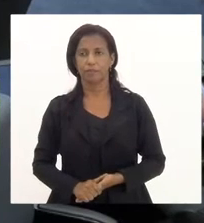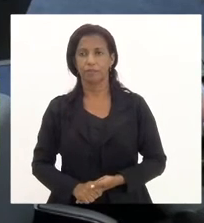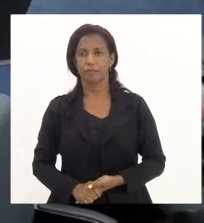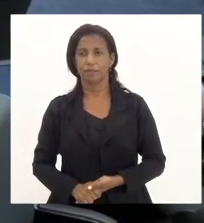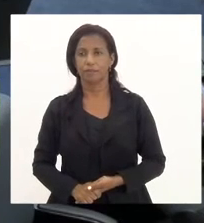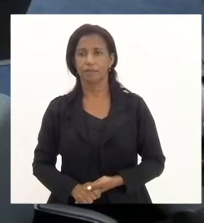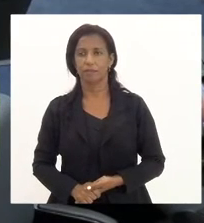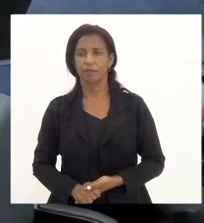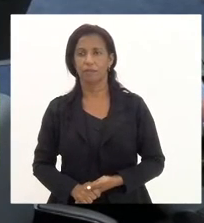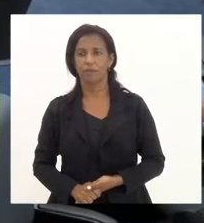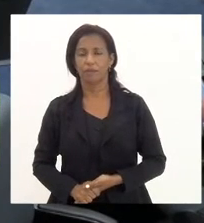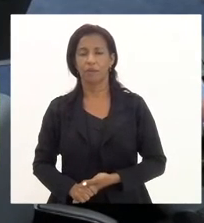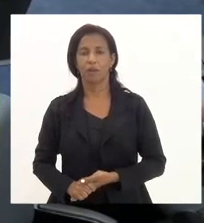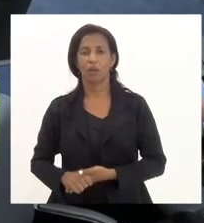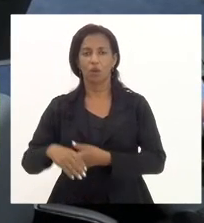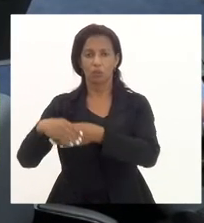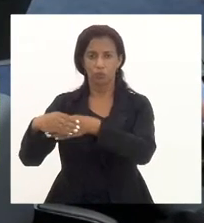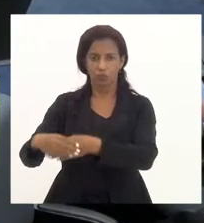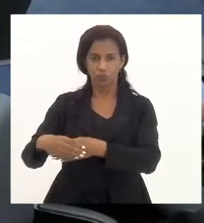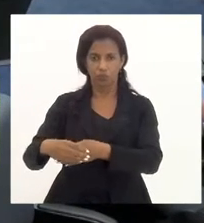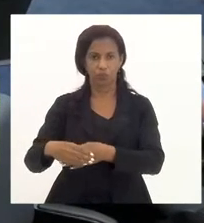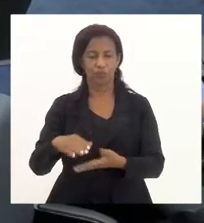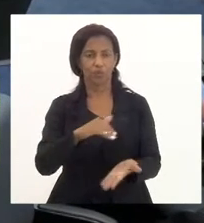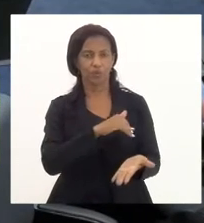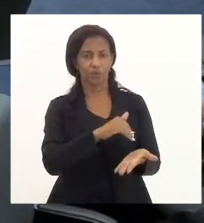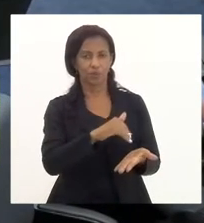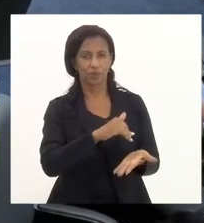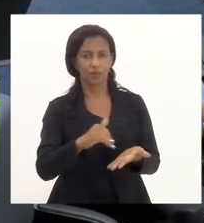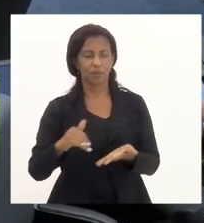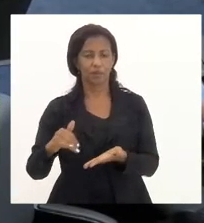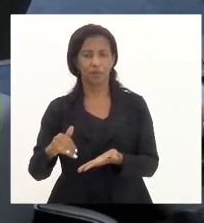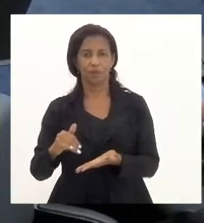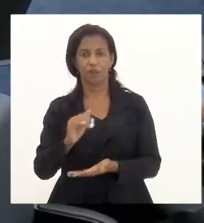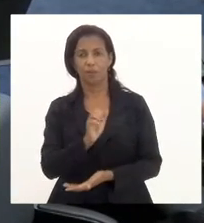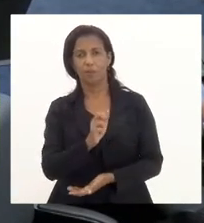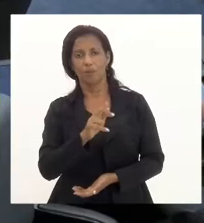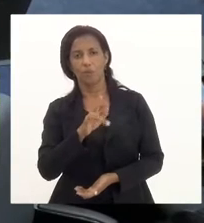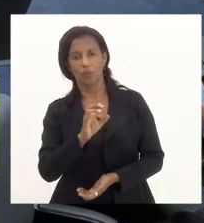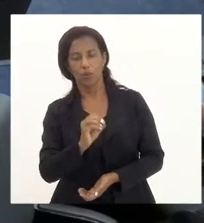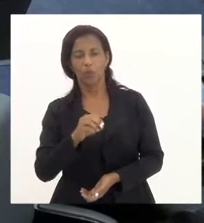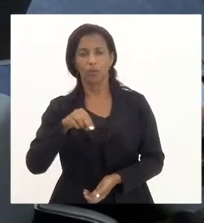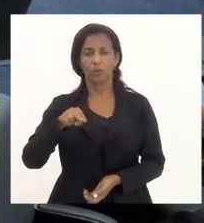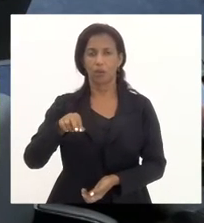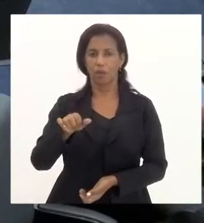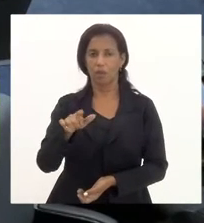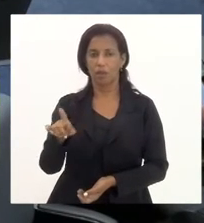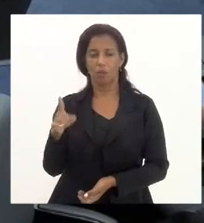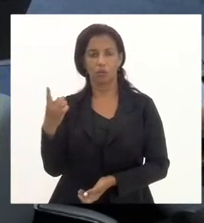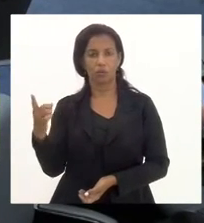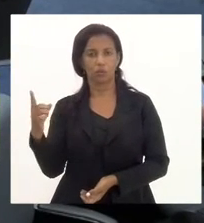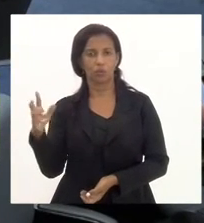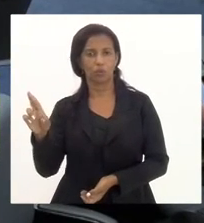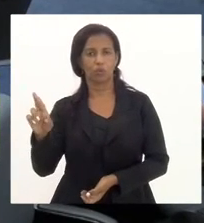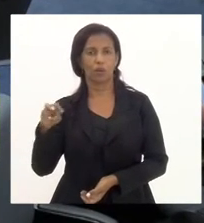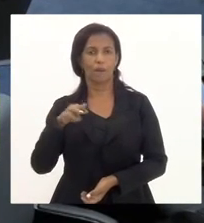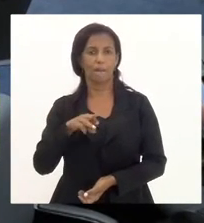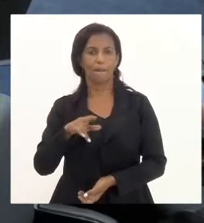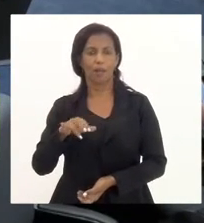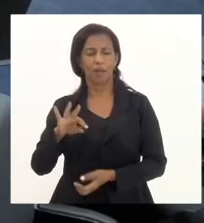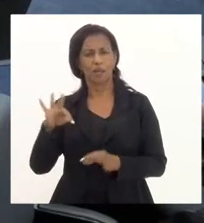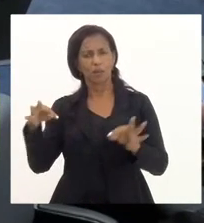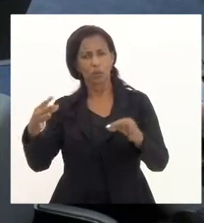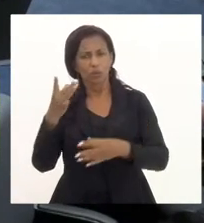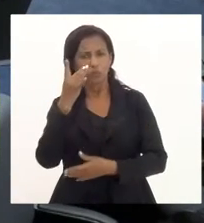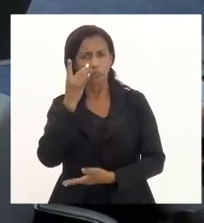secretário de fazenda Nelson Rocha subsecretário o Bruno Sobral Doutora Maria Clara que estão a mesa EA